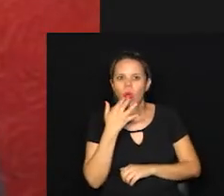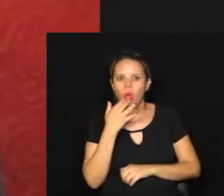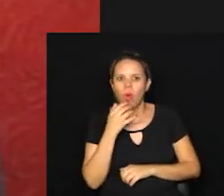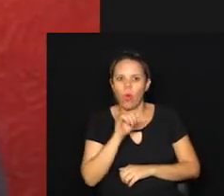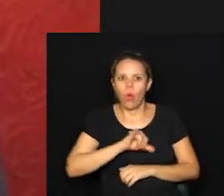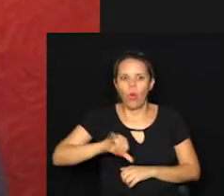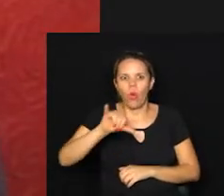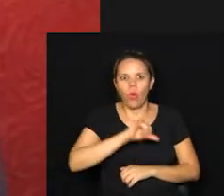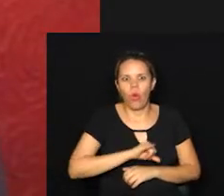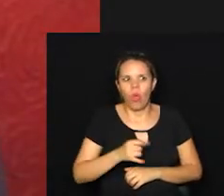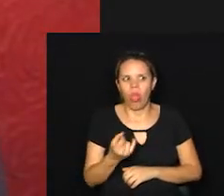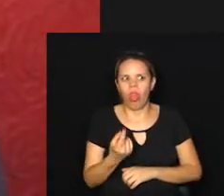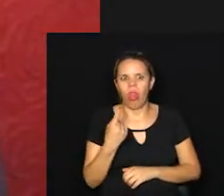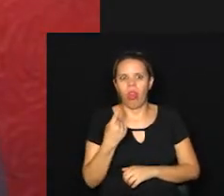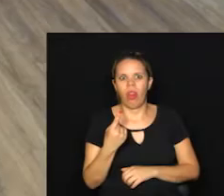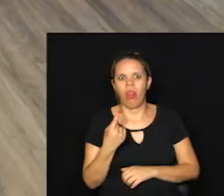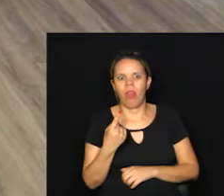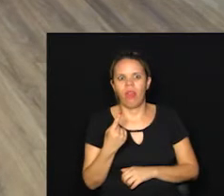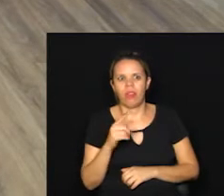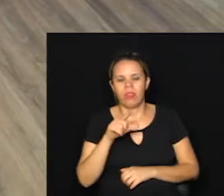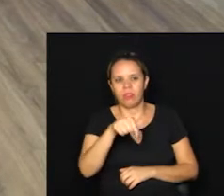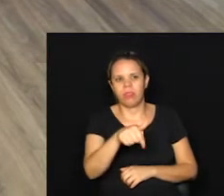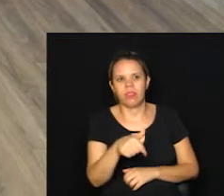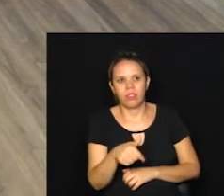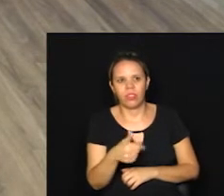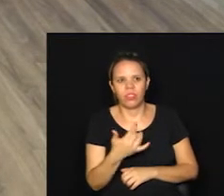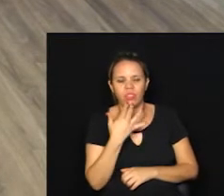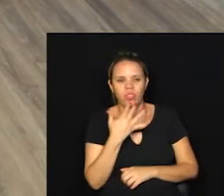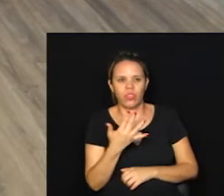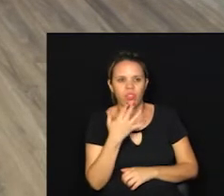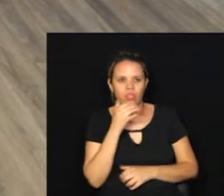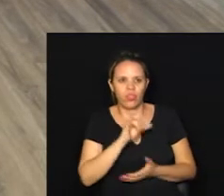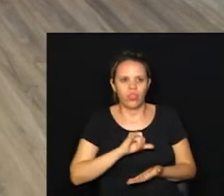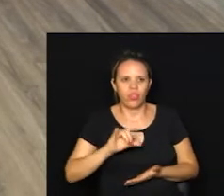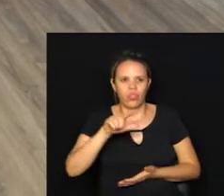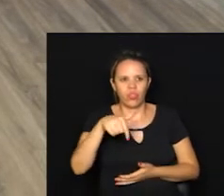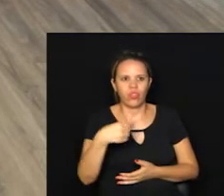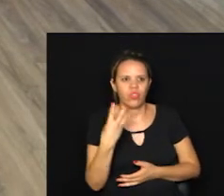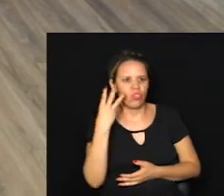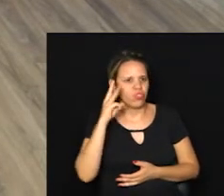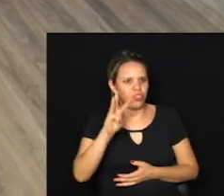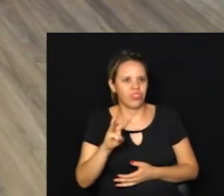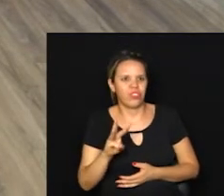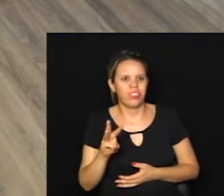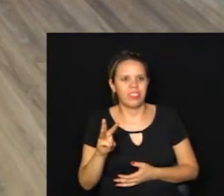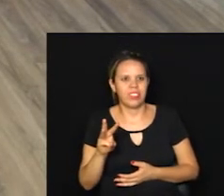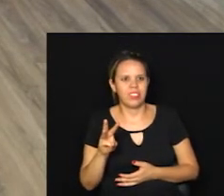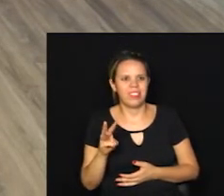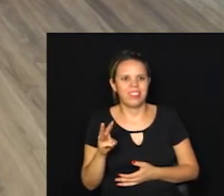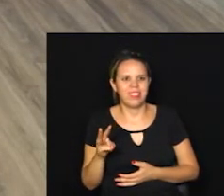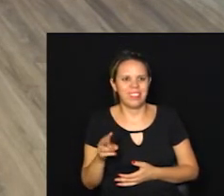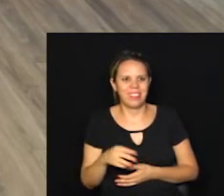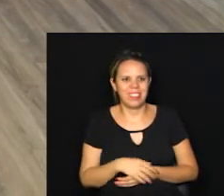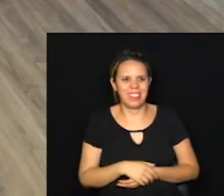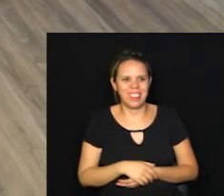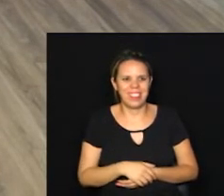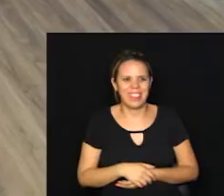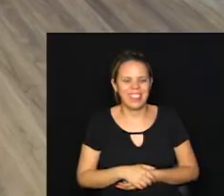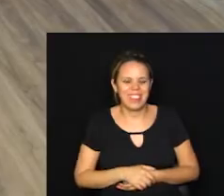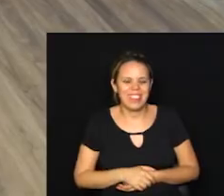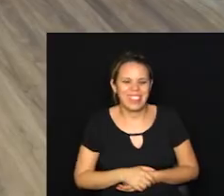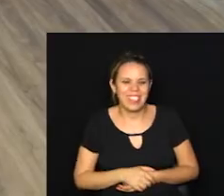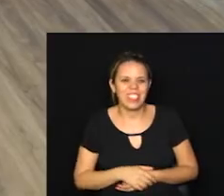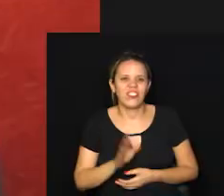óleo. Tá. Depois que aquele óleo que fritou depois de uns 3 dias, sabe? Não, que já